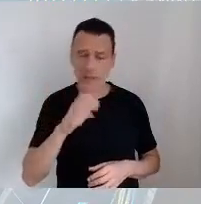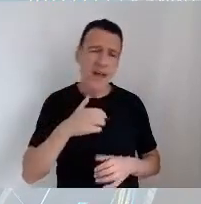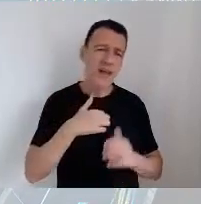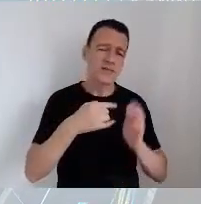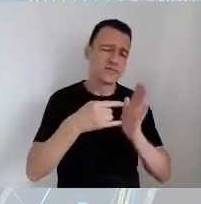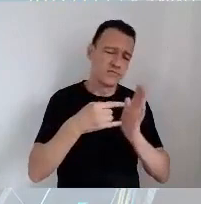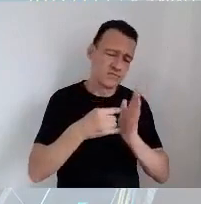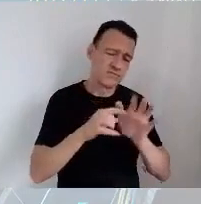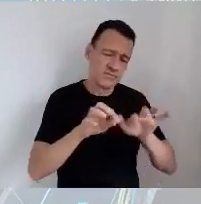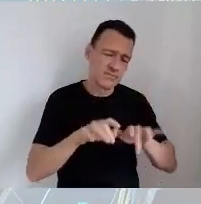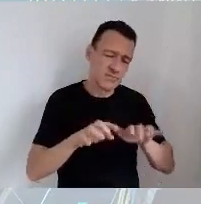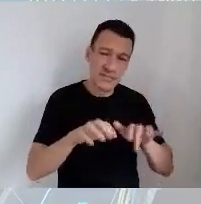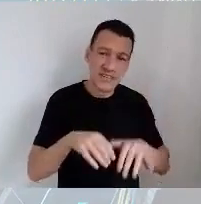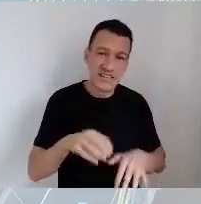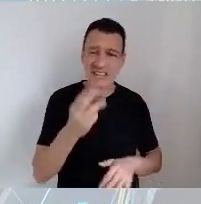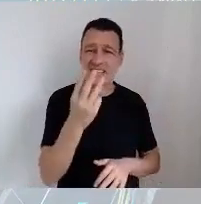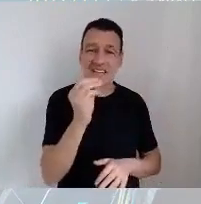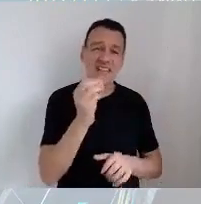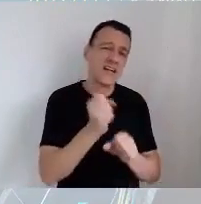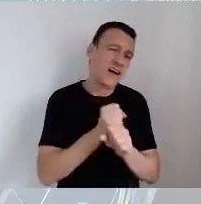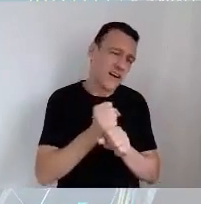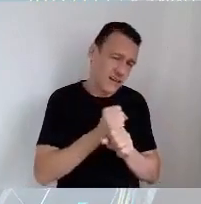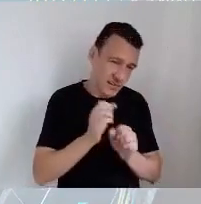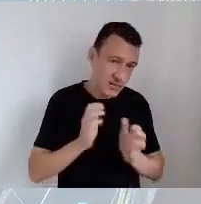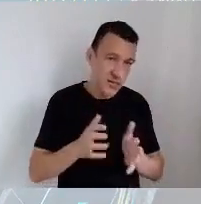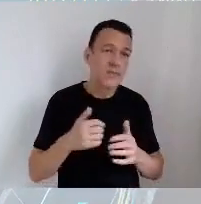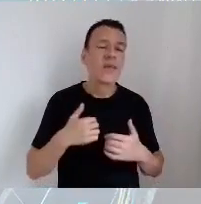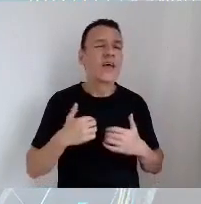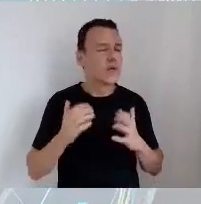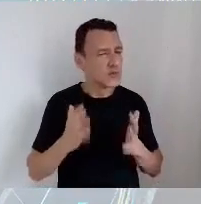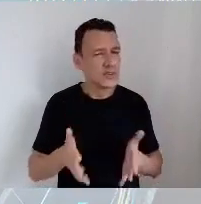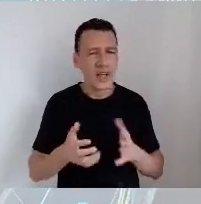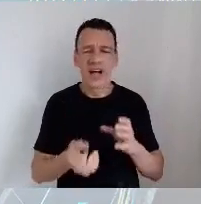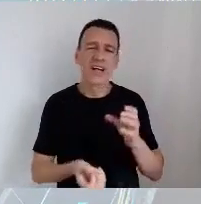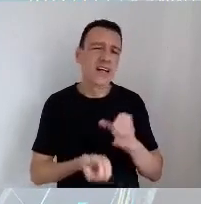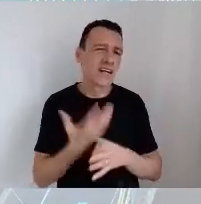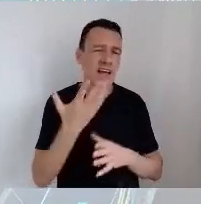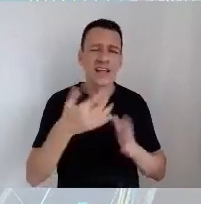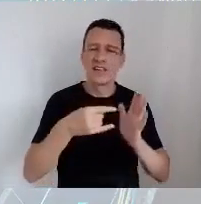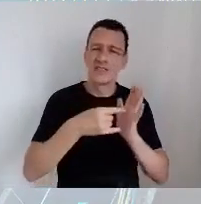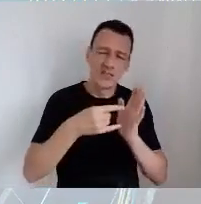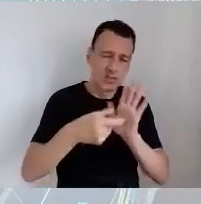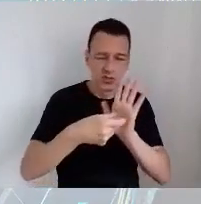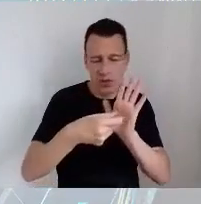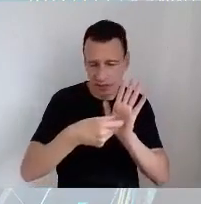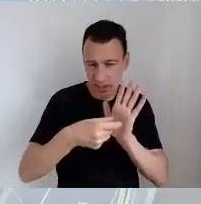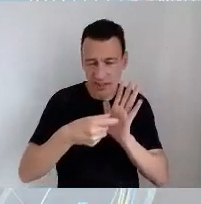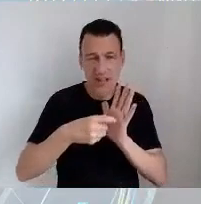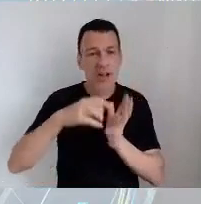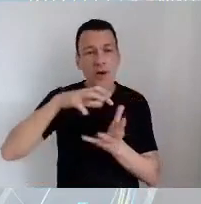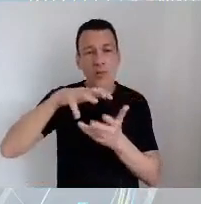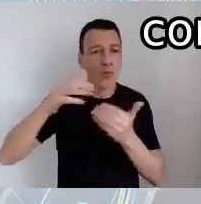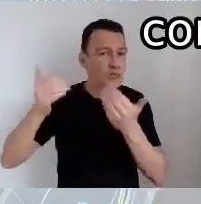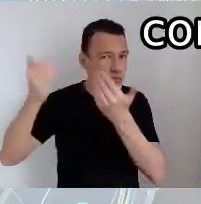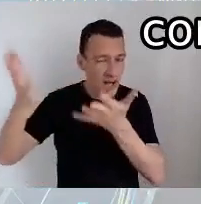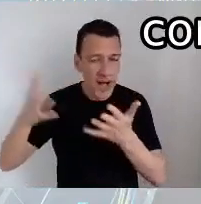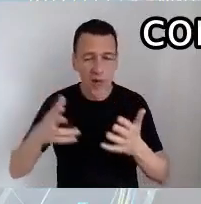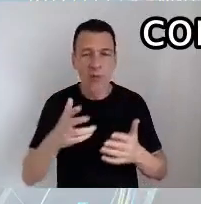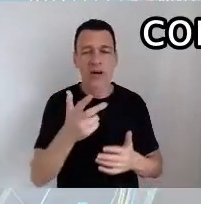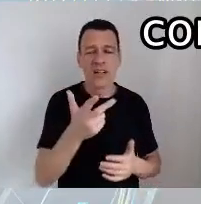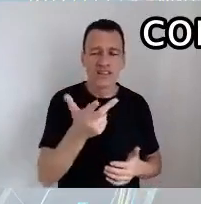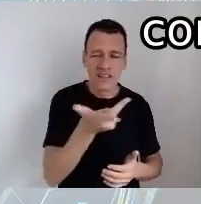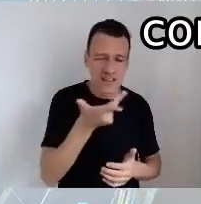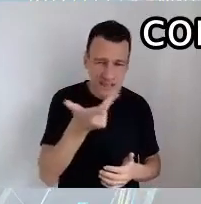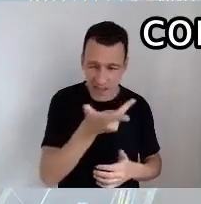de estrada nesse meio tempo eu trabalhei no desenvolvimento de software de classe mundial incluindo software para projeto de ambiente em 3D software de CAD